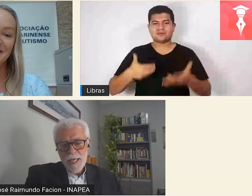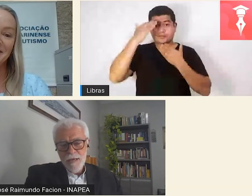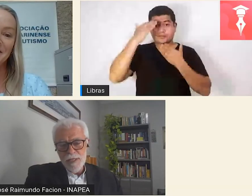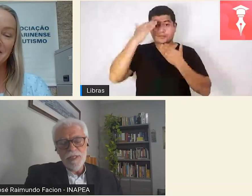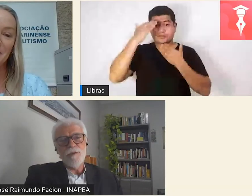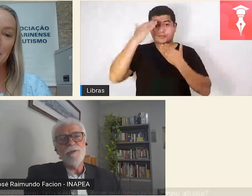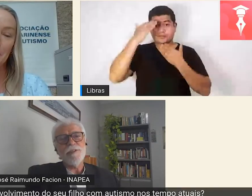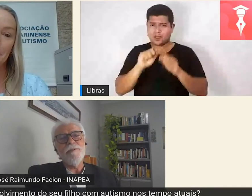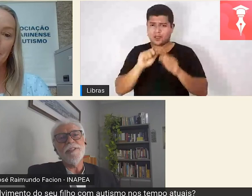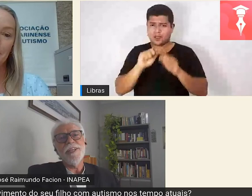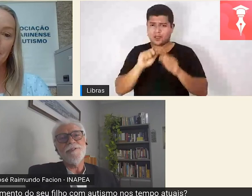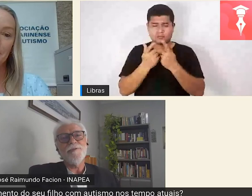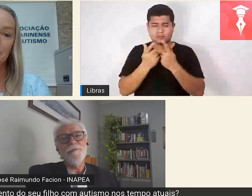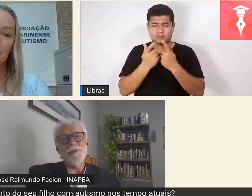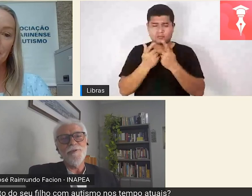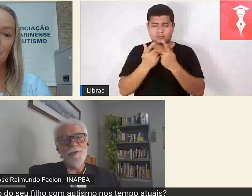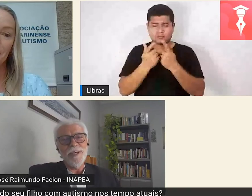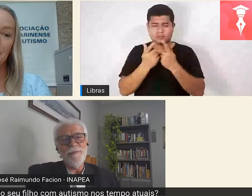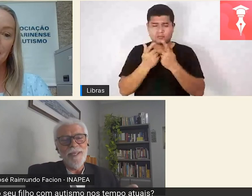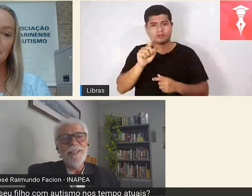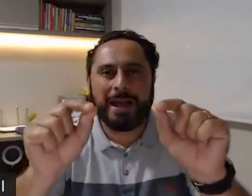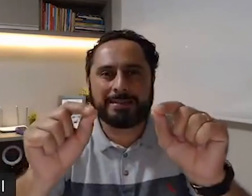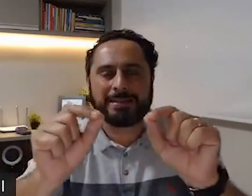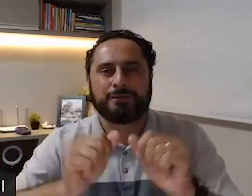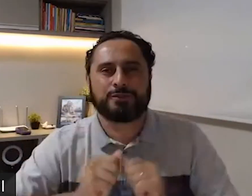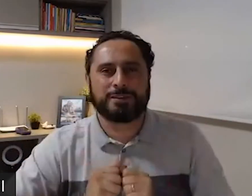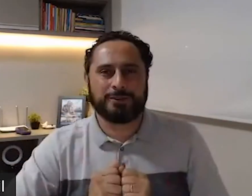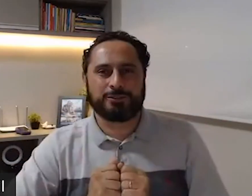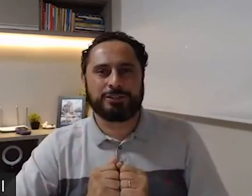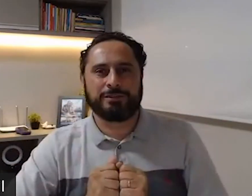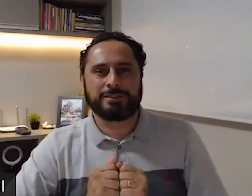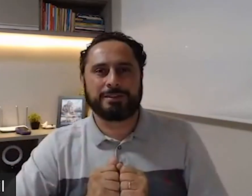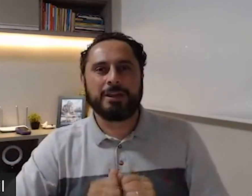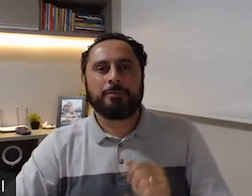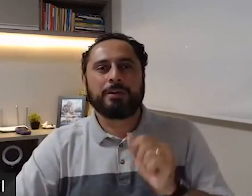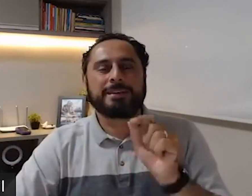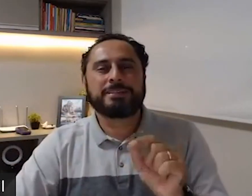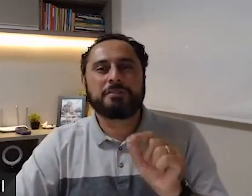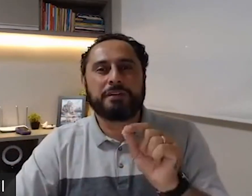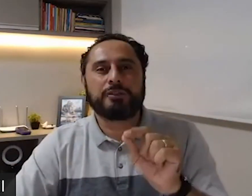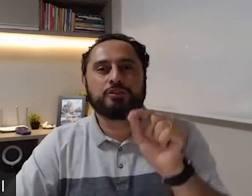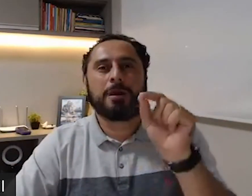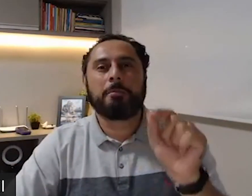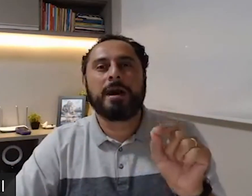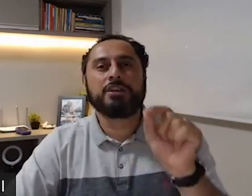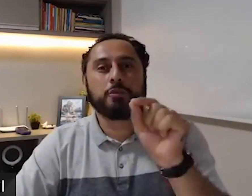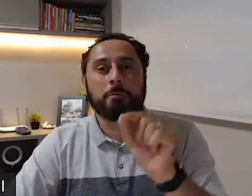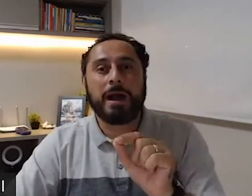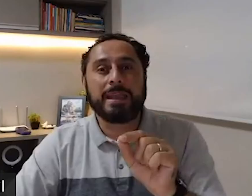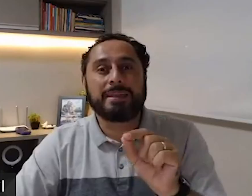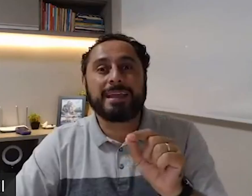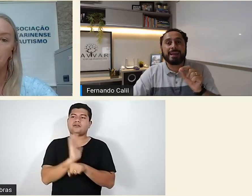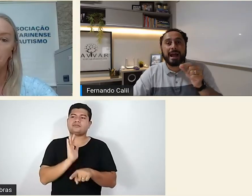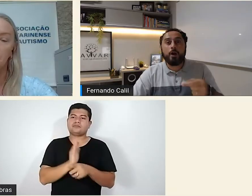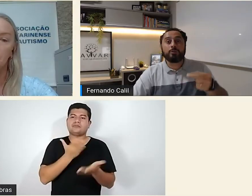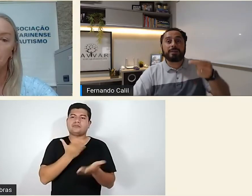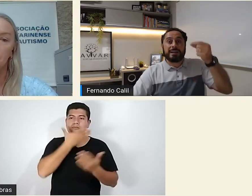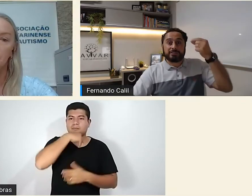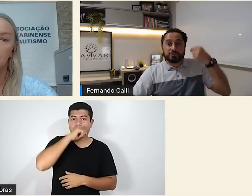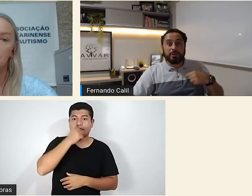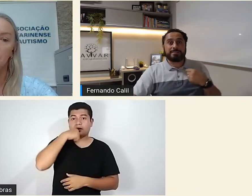autista a expressar empatia pelo próximo, ficam as dicas do terapeuta ocupacional Fernando Calil,